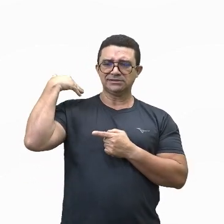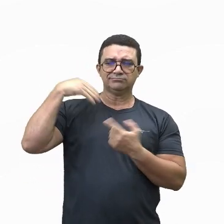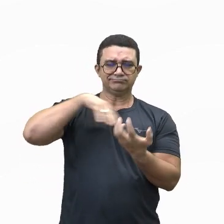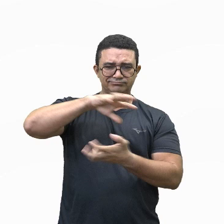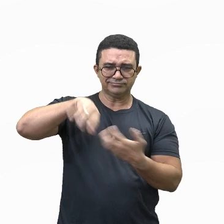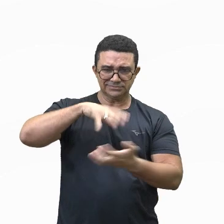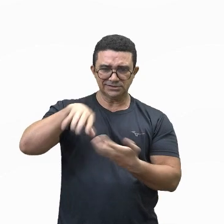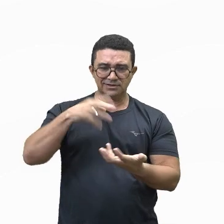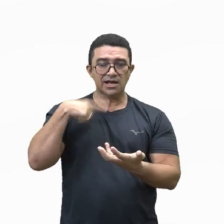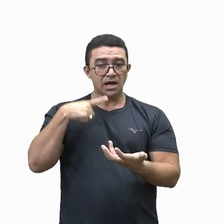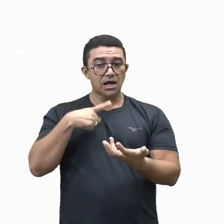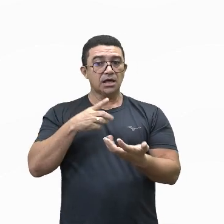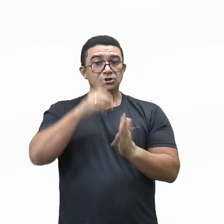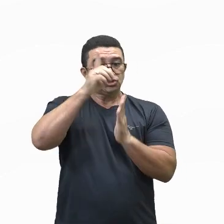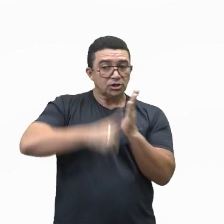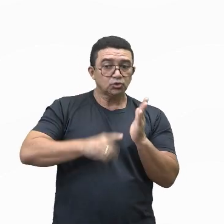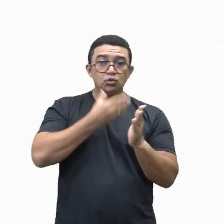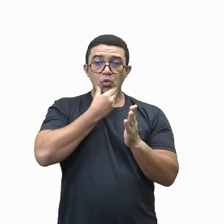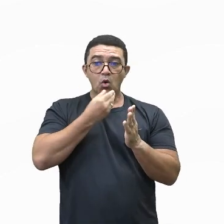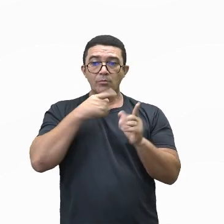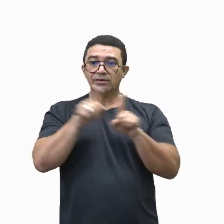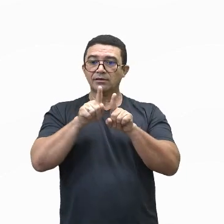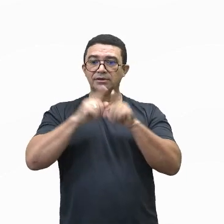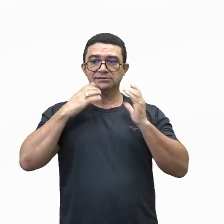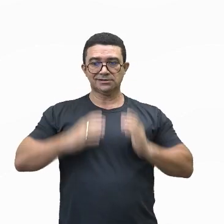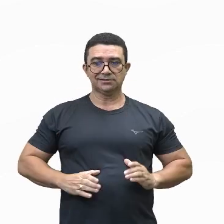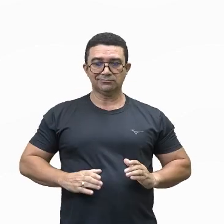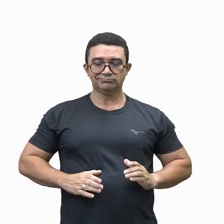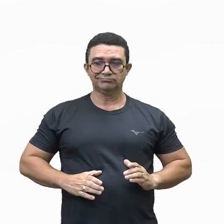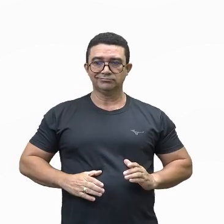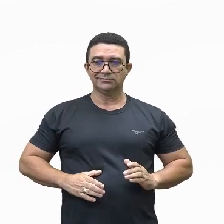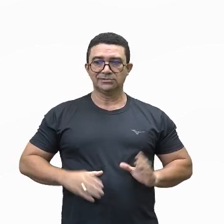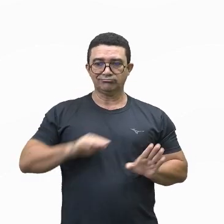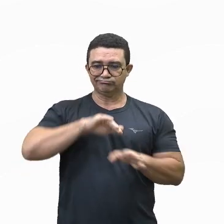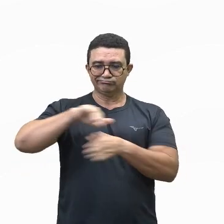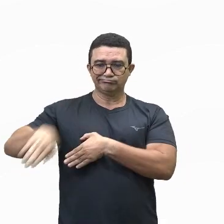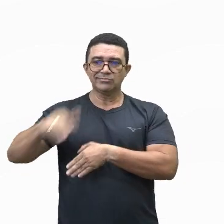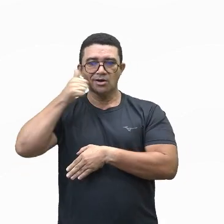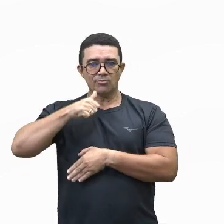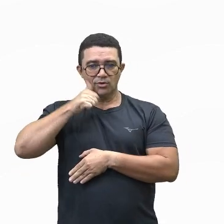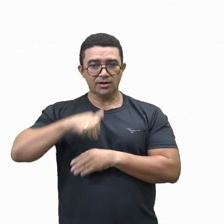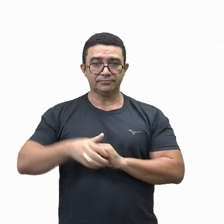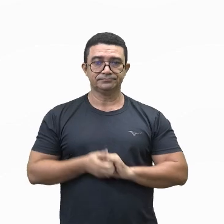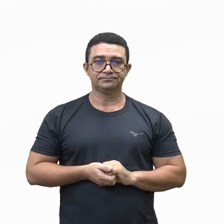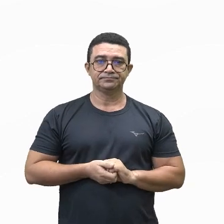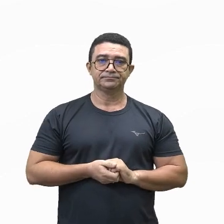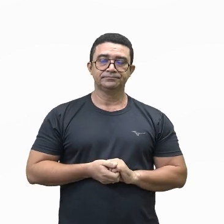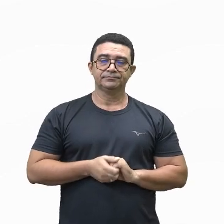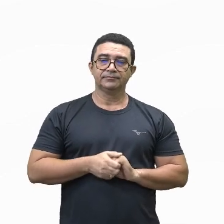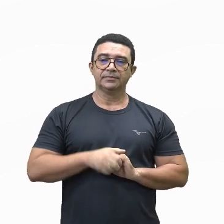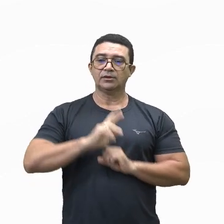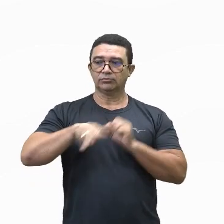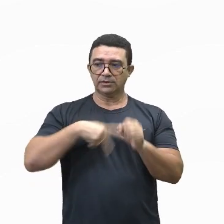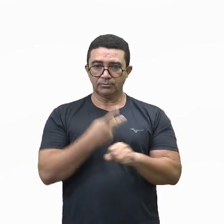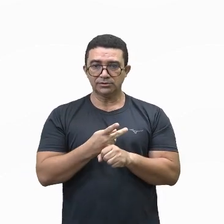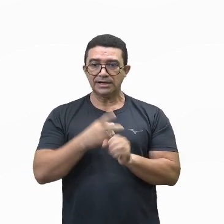dos homens e do cidadão, né? E isso deixou a mulher de fora. Em contraposição, a Declaração dos Direitos